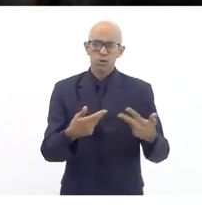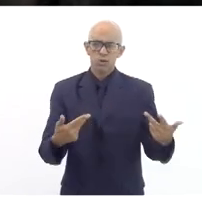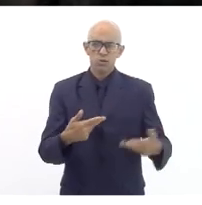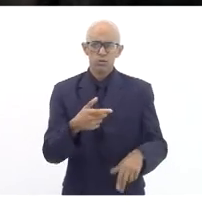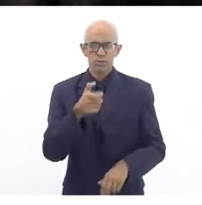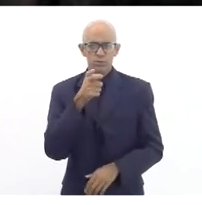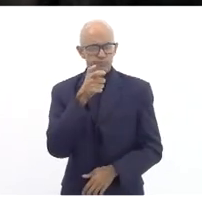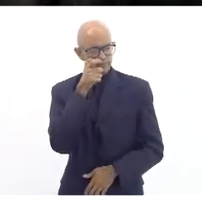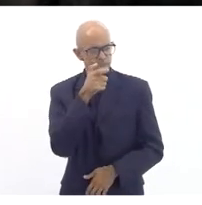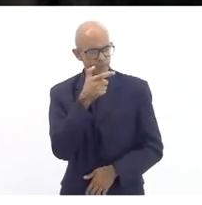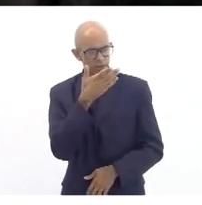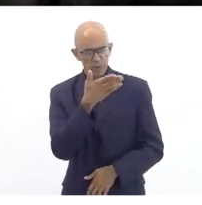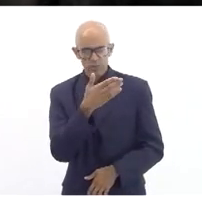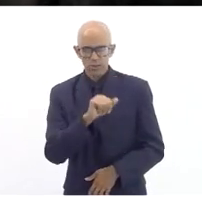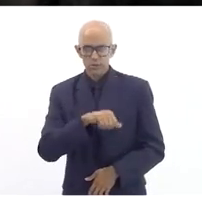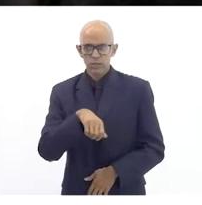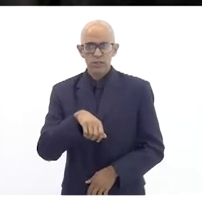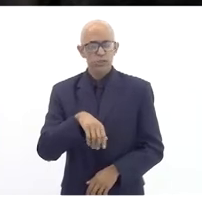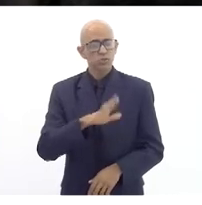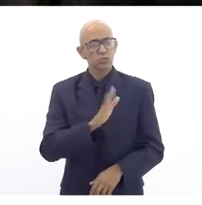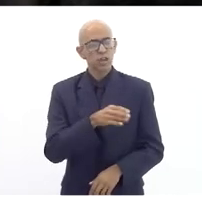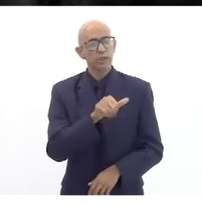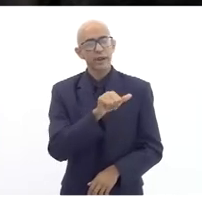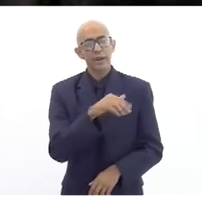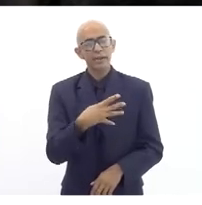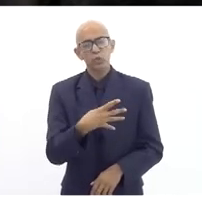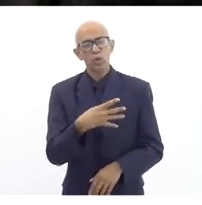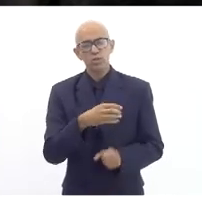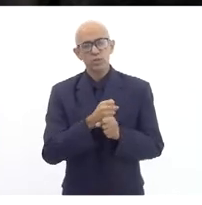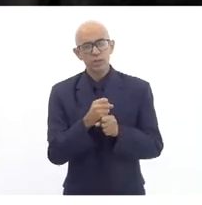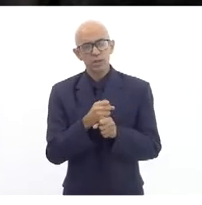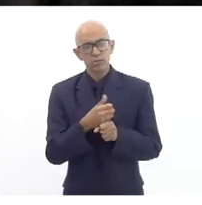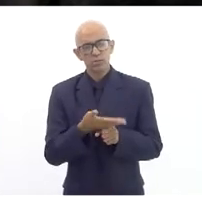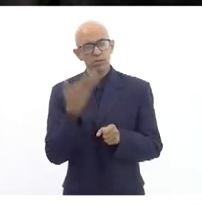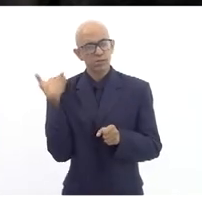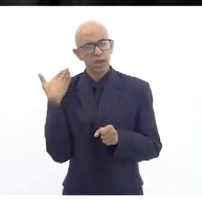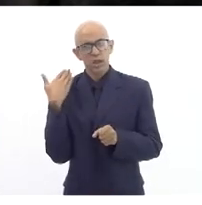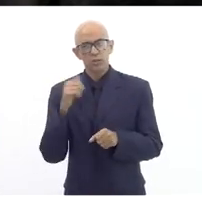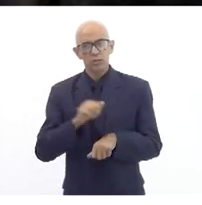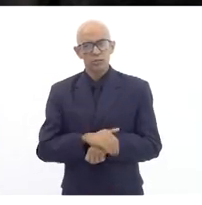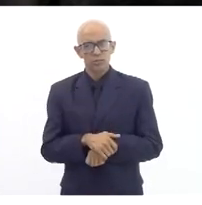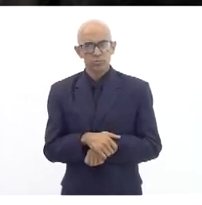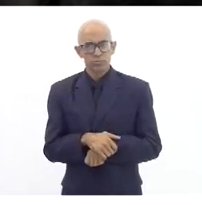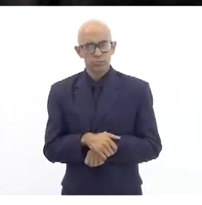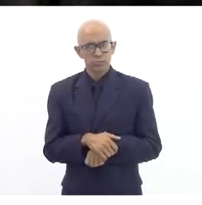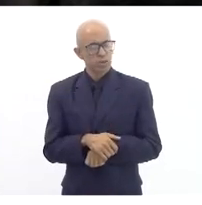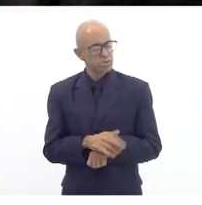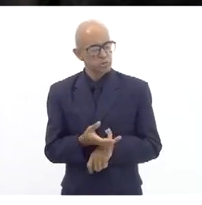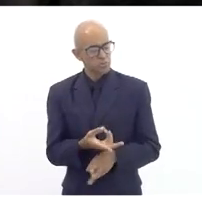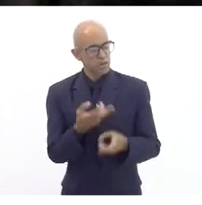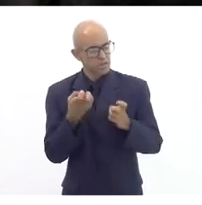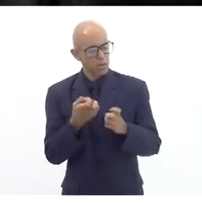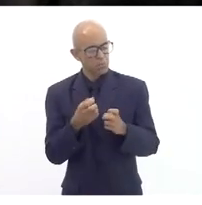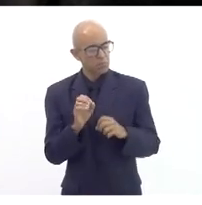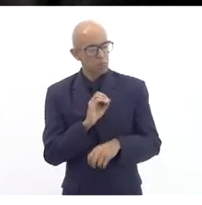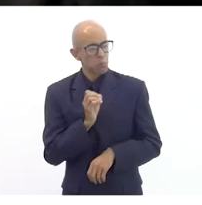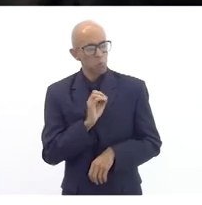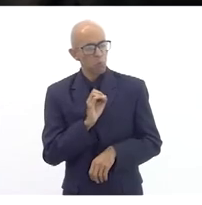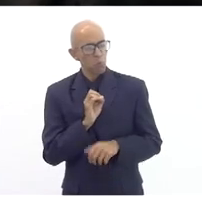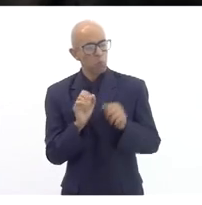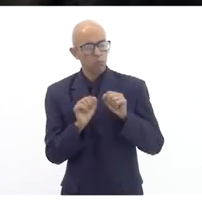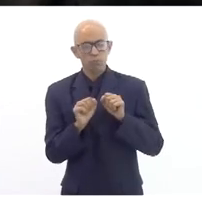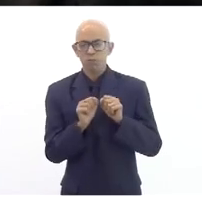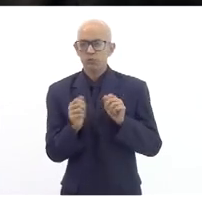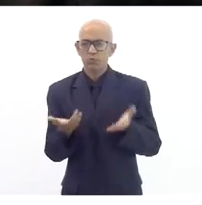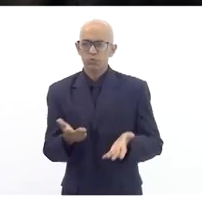É 7, 14 anos, e a gente observou aqui 1, 2, 3 taxas não cumpridas, e quantas décadas assim,